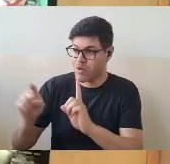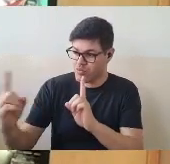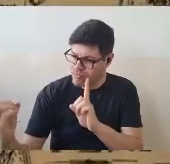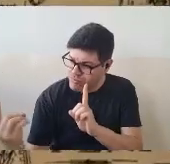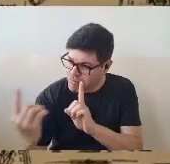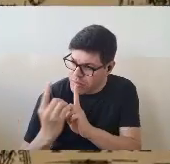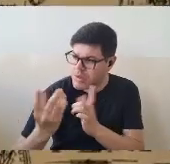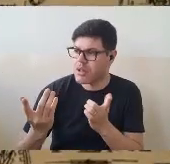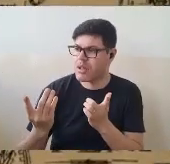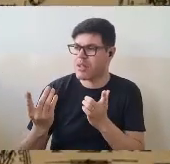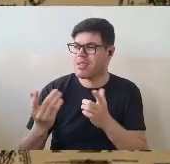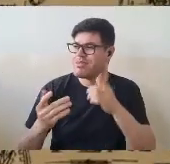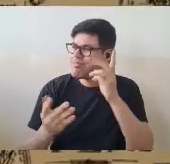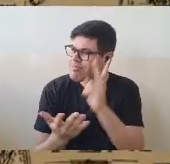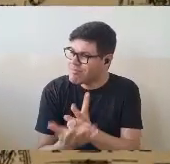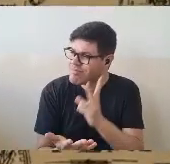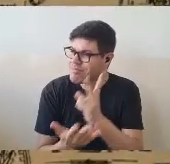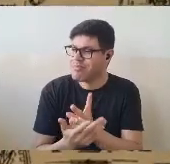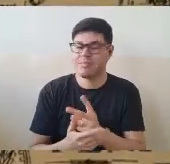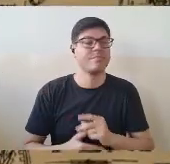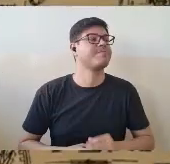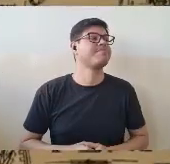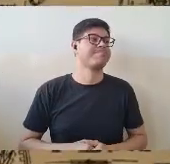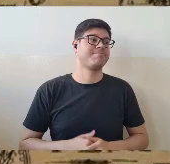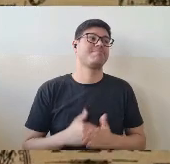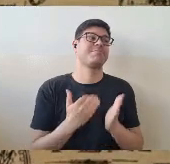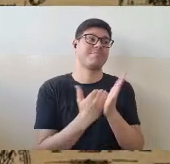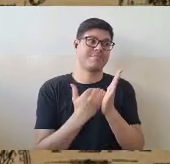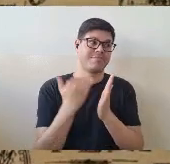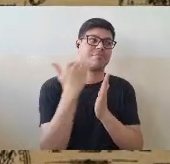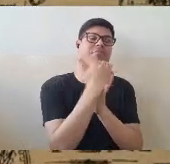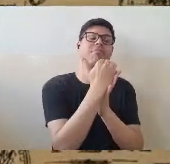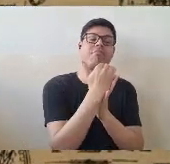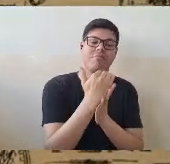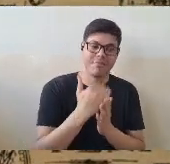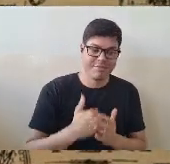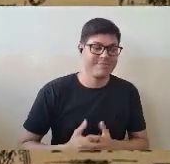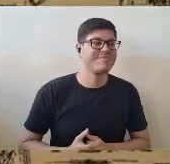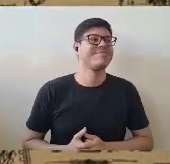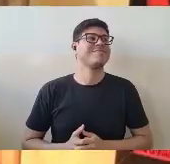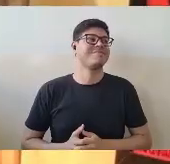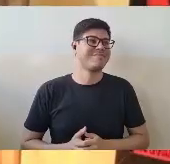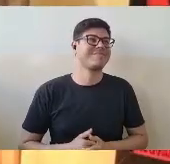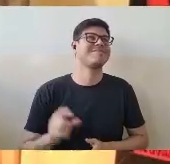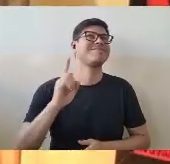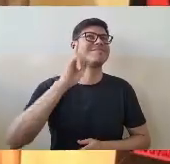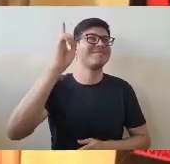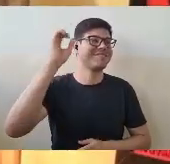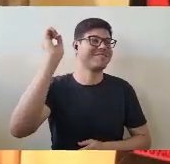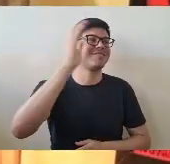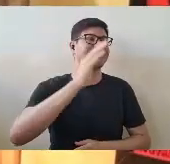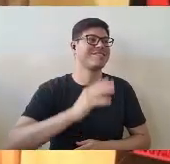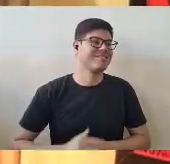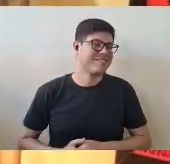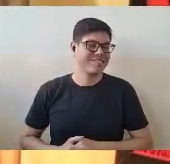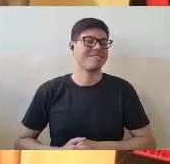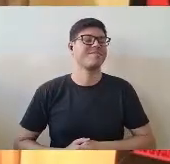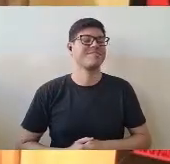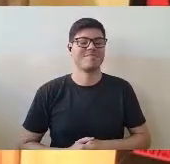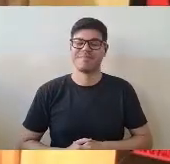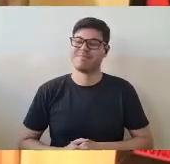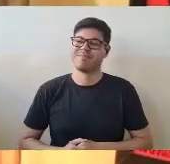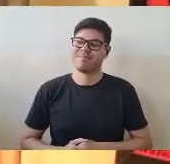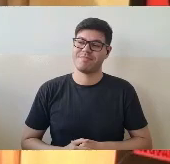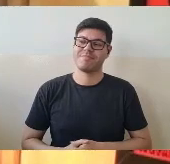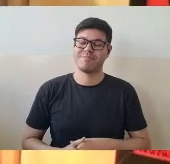mesma maneira, até um pouco mais. Que coisa. Bom, Graças a Deus. Quem não conhece o doutor Jardel, nós vamos contar a história dele um